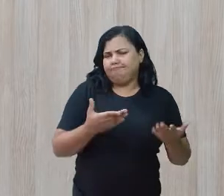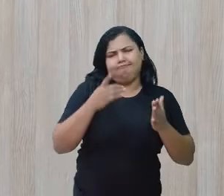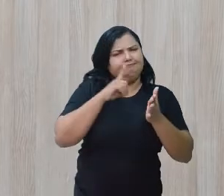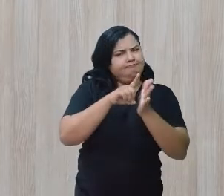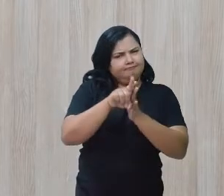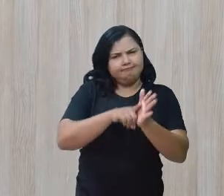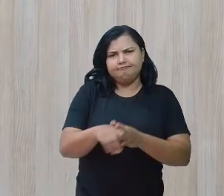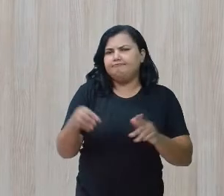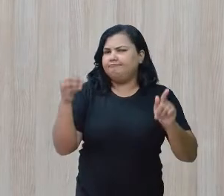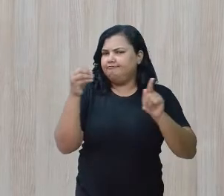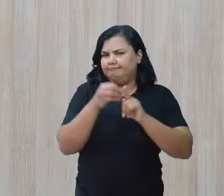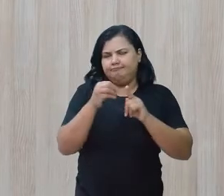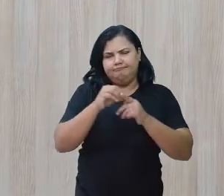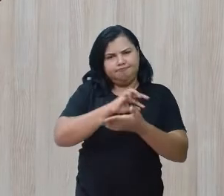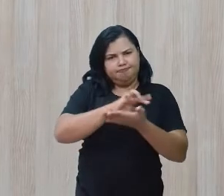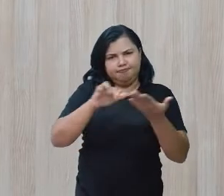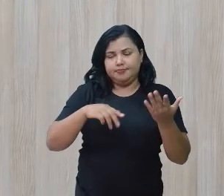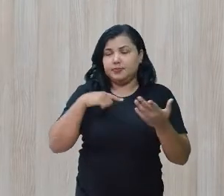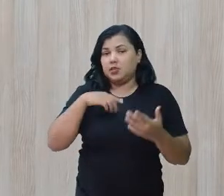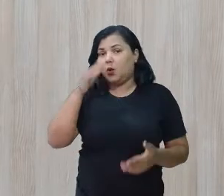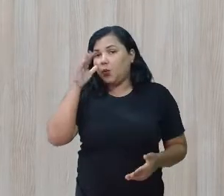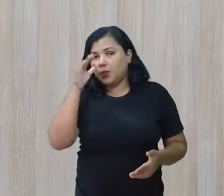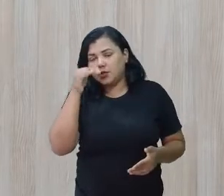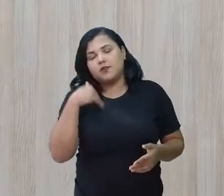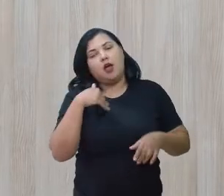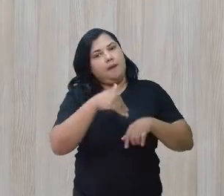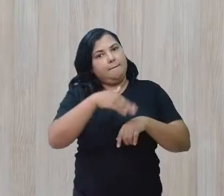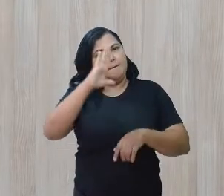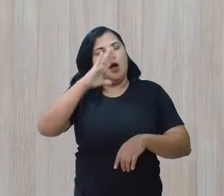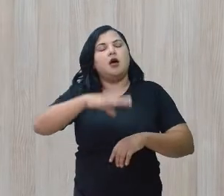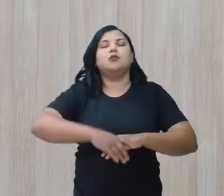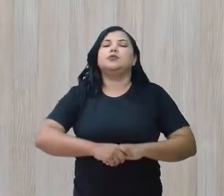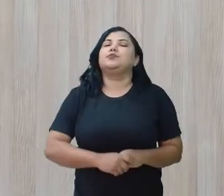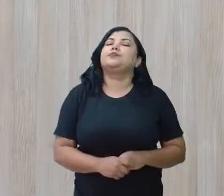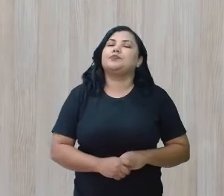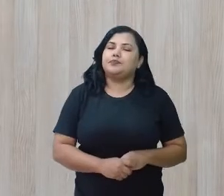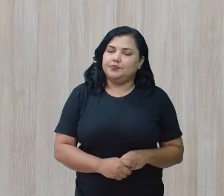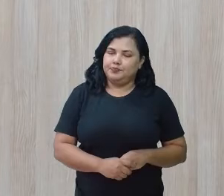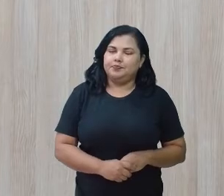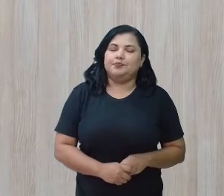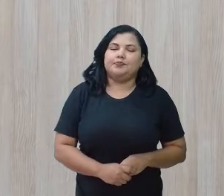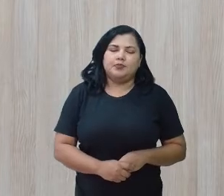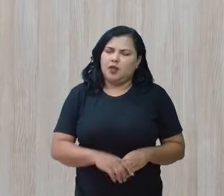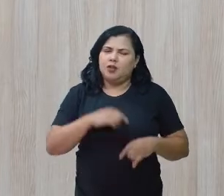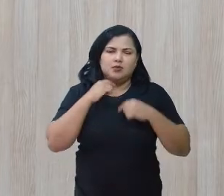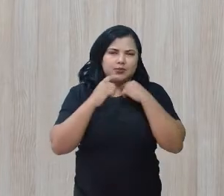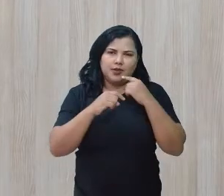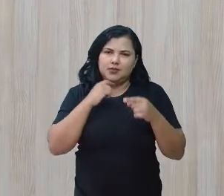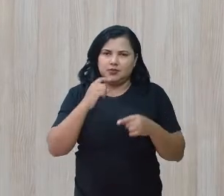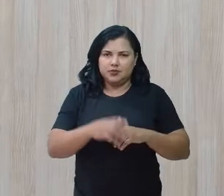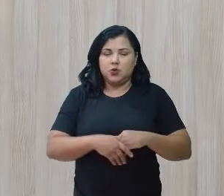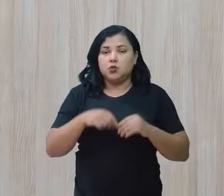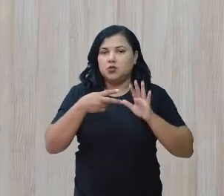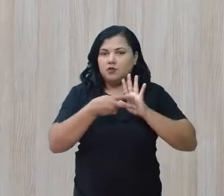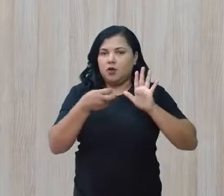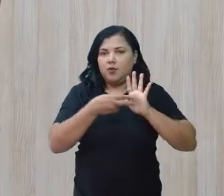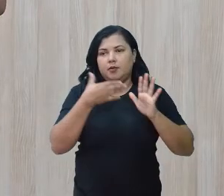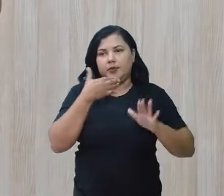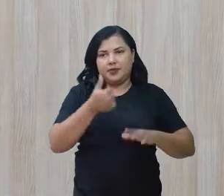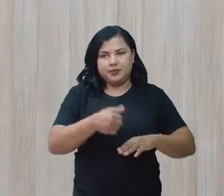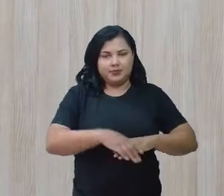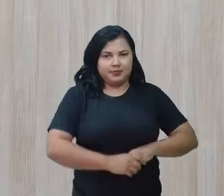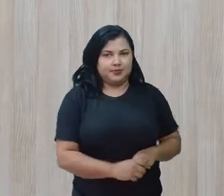pesquise online e essa curiosidade vai aumentando, consequentemente e sem sombra de dúvidas, o seu vocabulário, tá